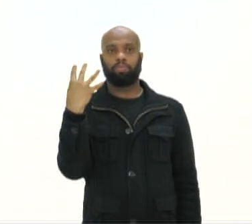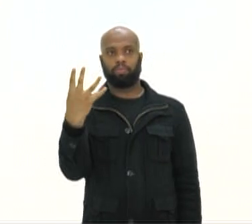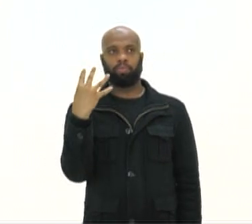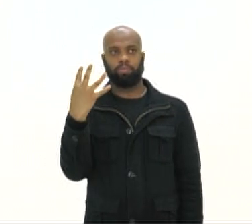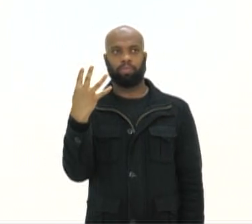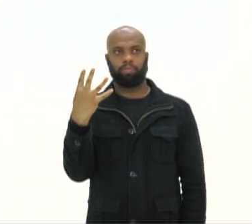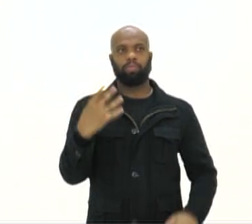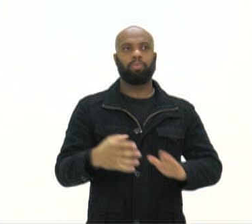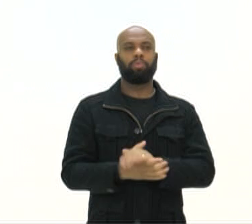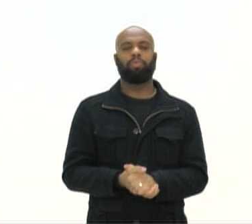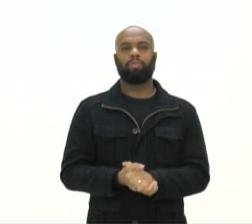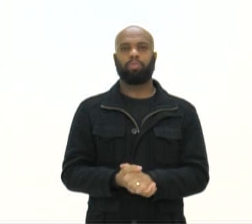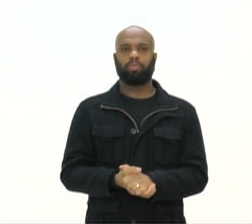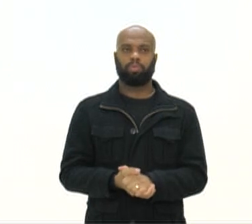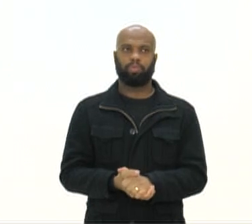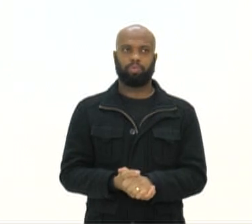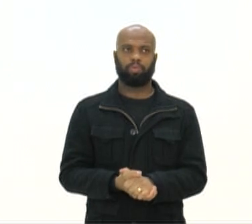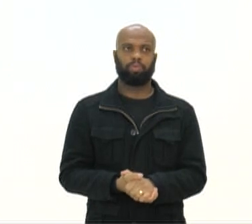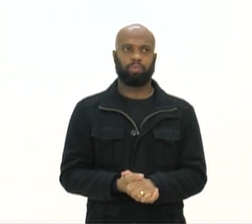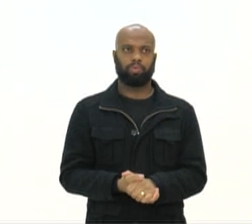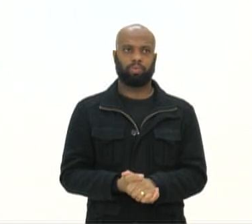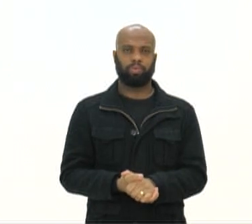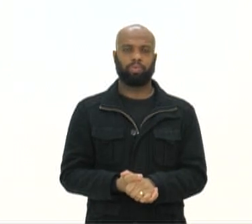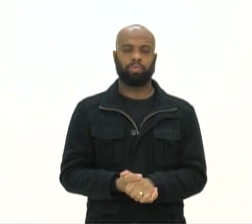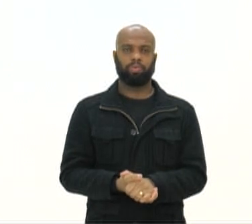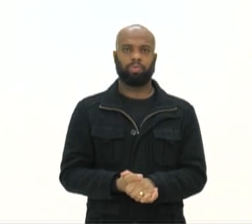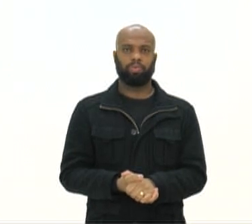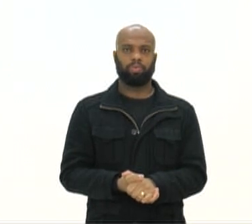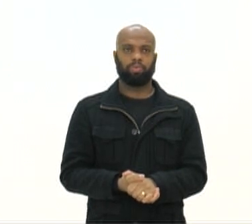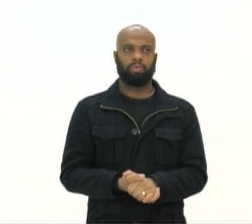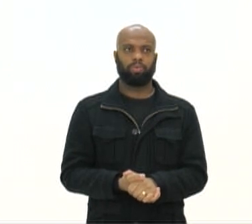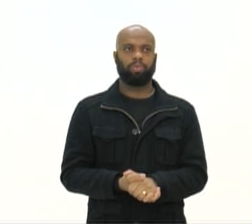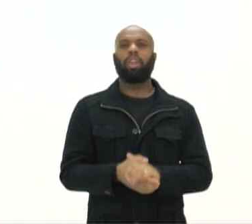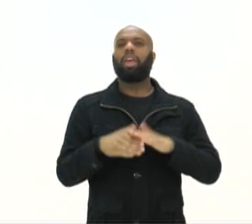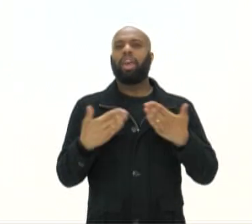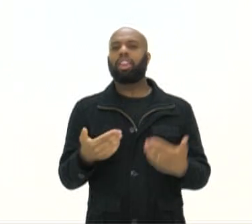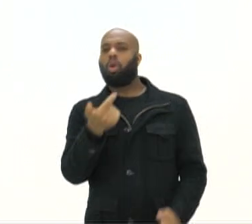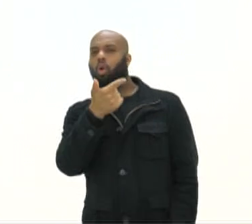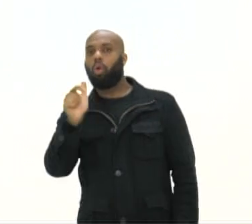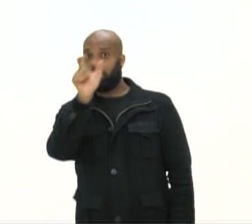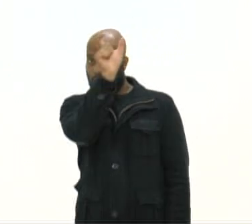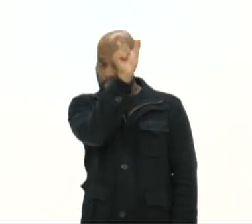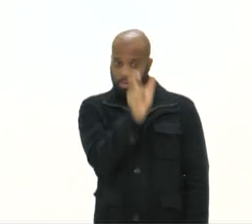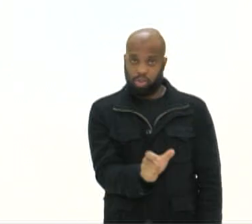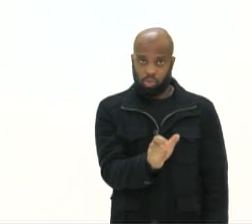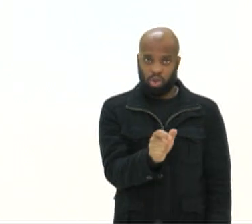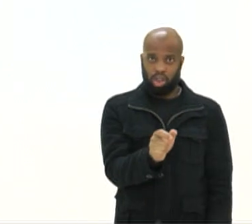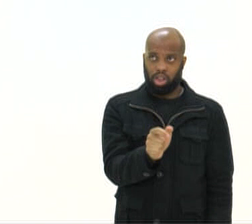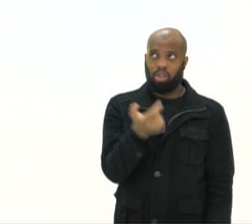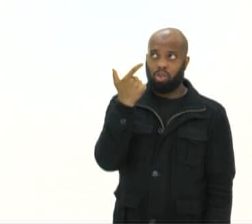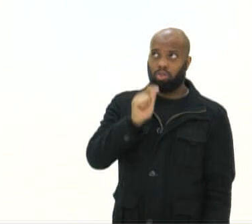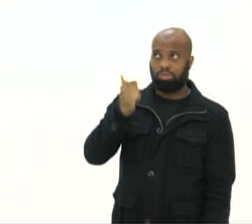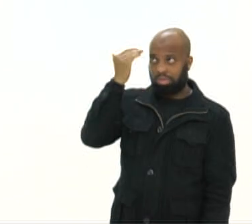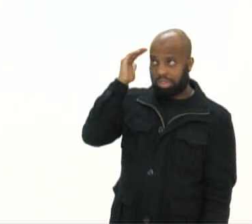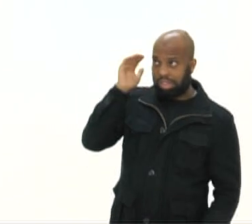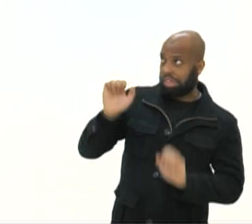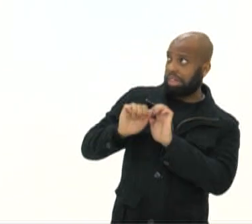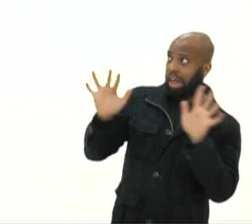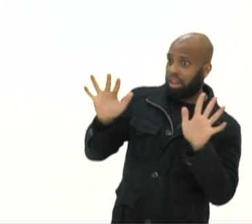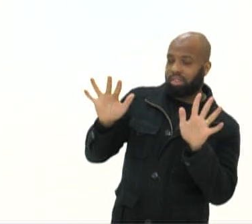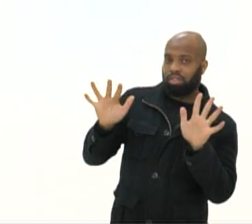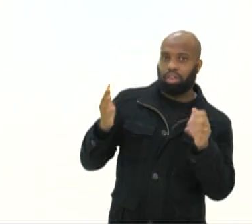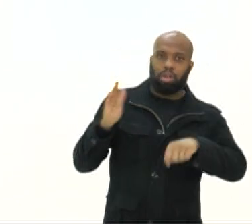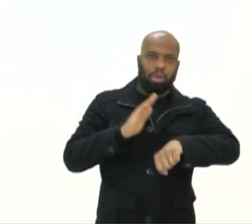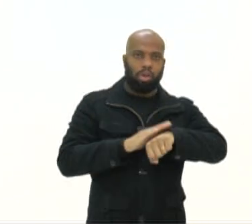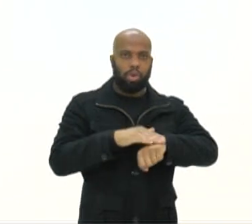Number 4. Does the other person speak this language? Por um acaso a outra pessoa fala essa língua? Agora é com vocês.